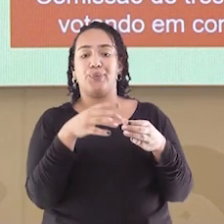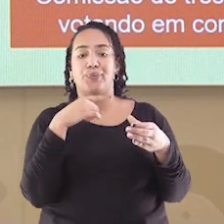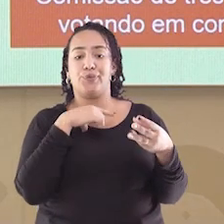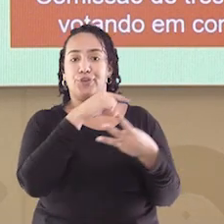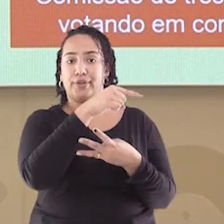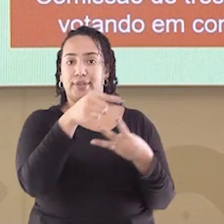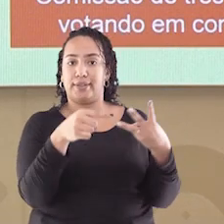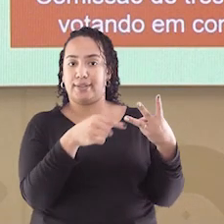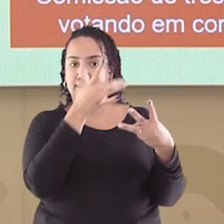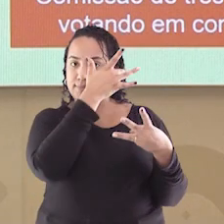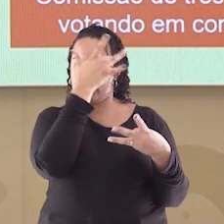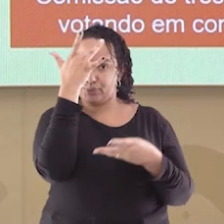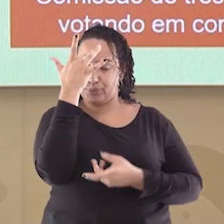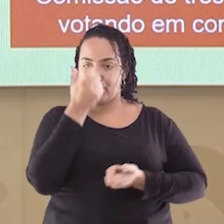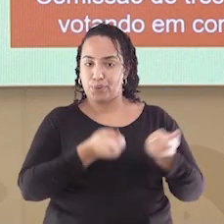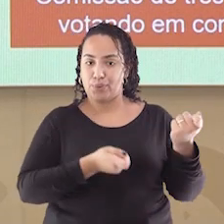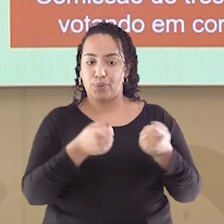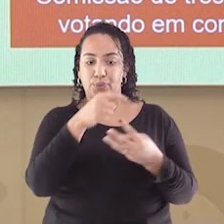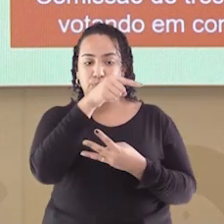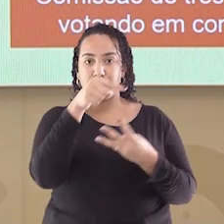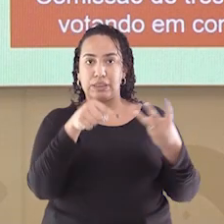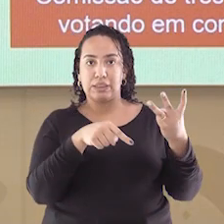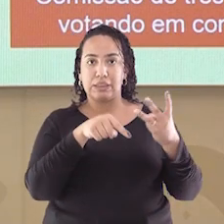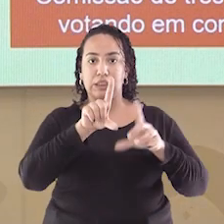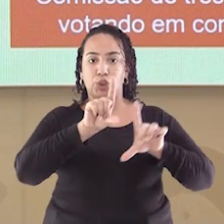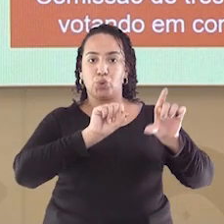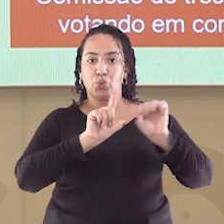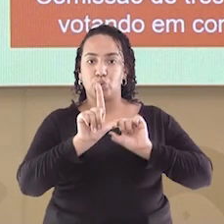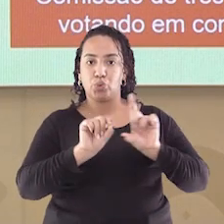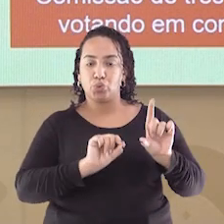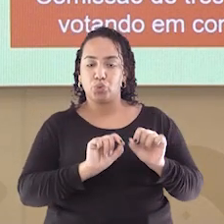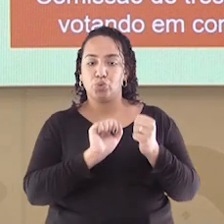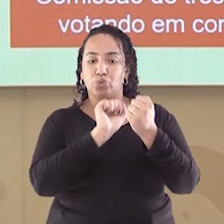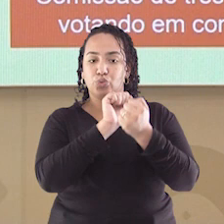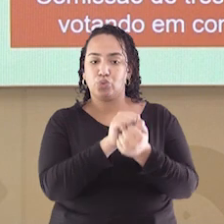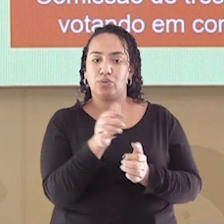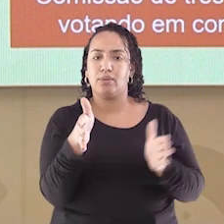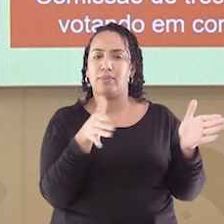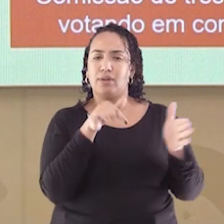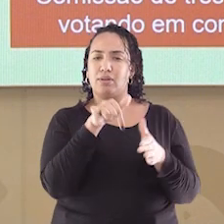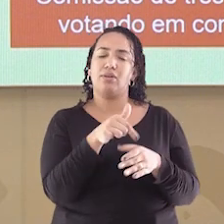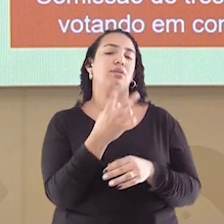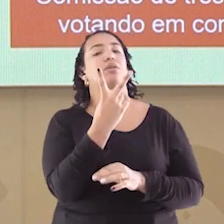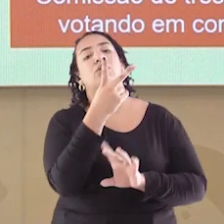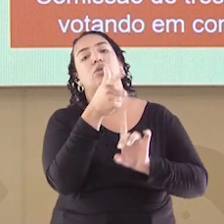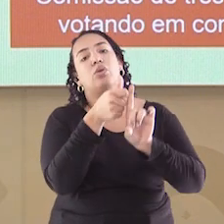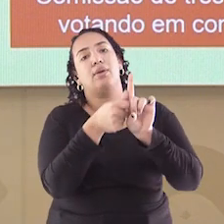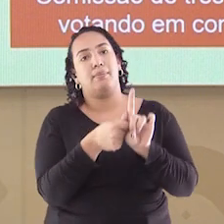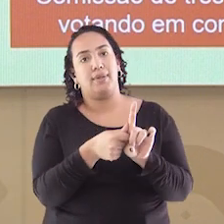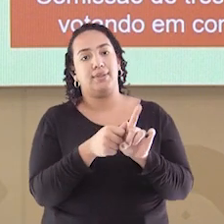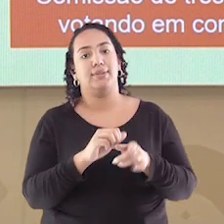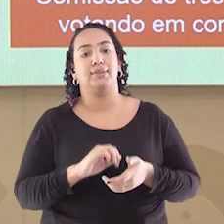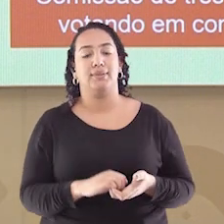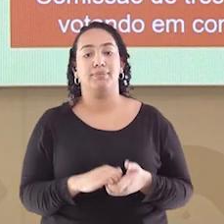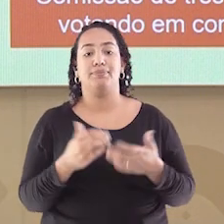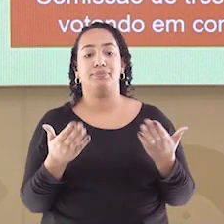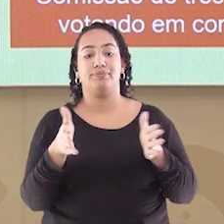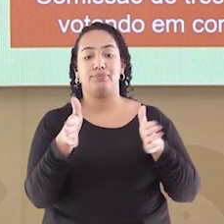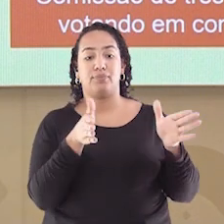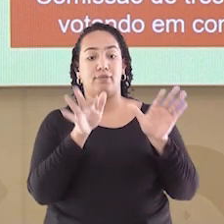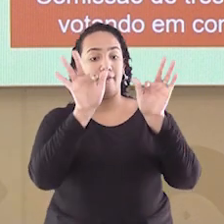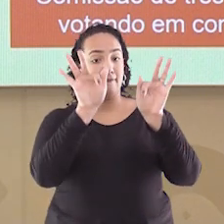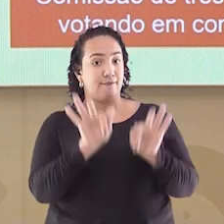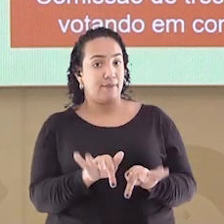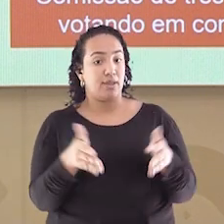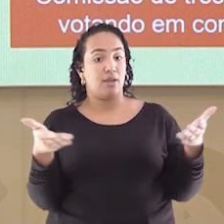de 3 regentes que deveriam tomar as decisões juntos. E esse período durou mais ou menos 2 meses. Ao fim desse